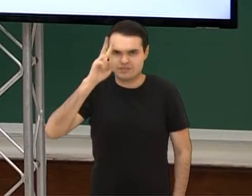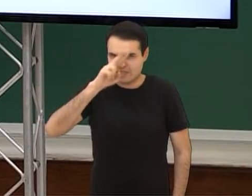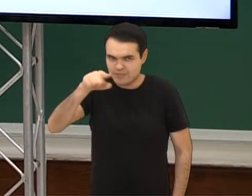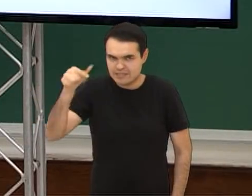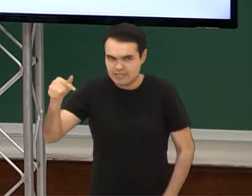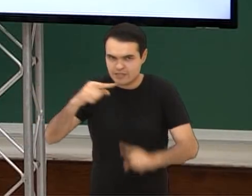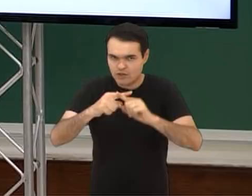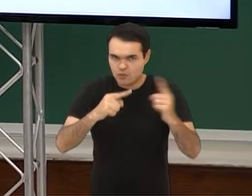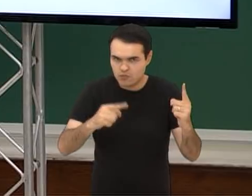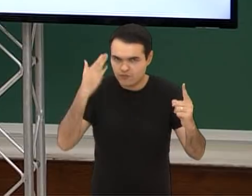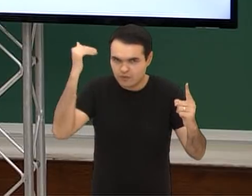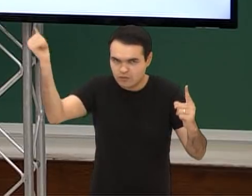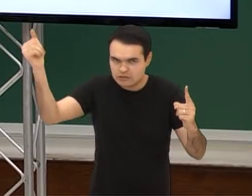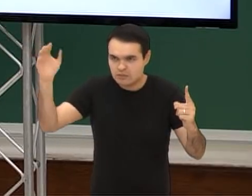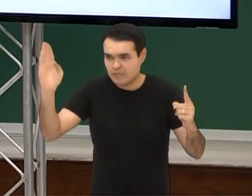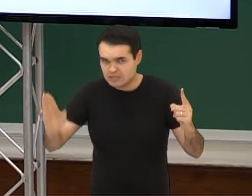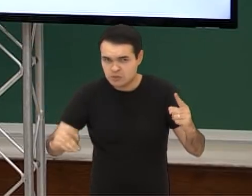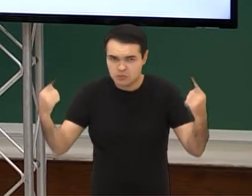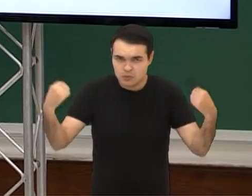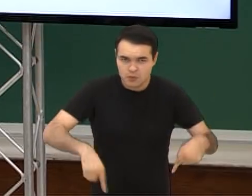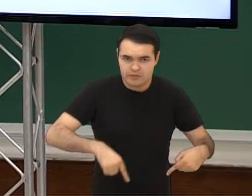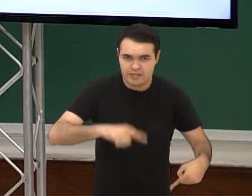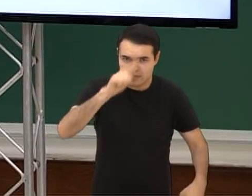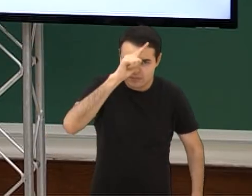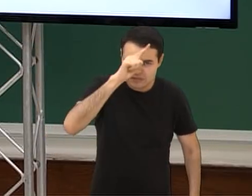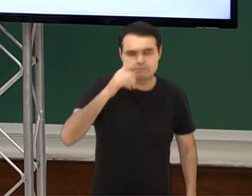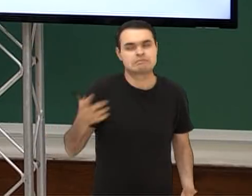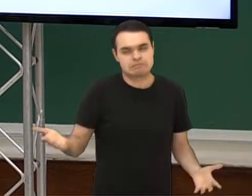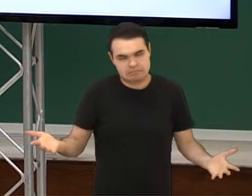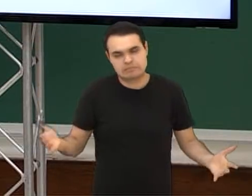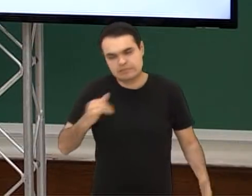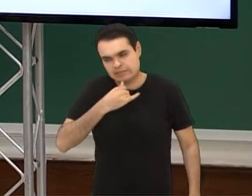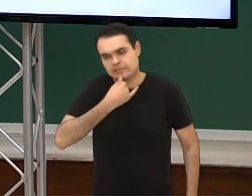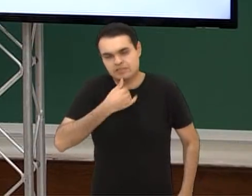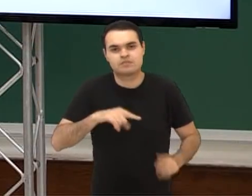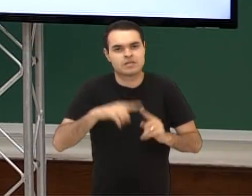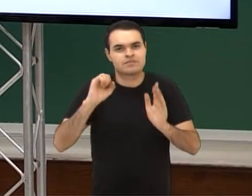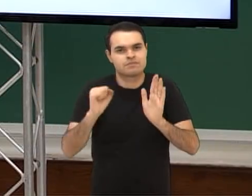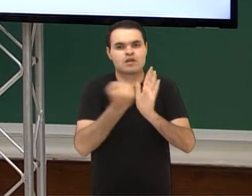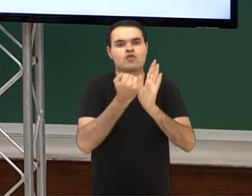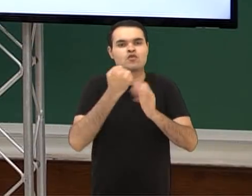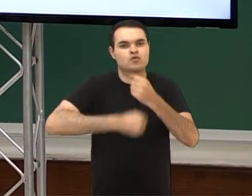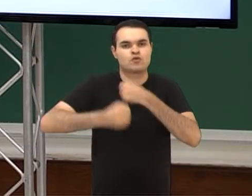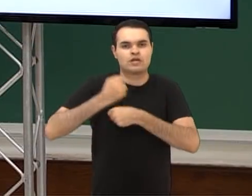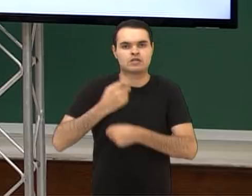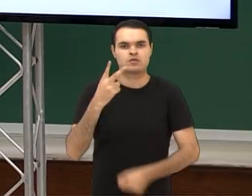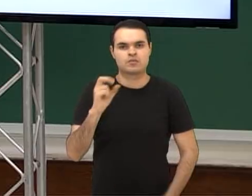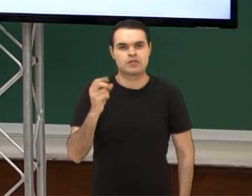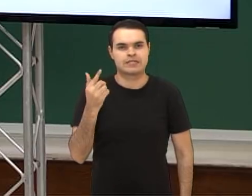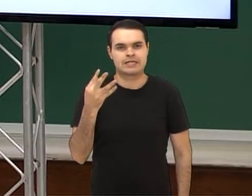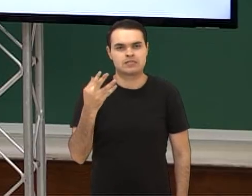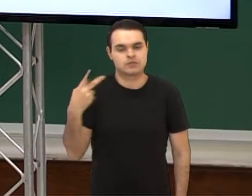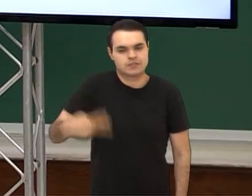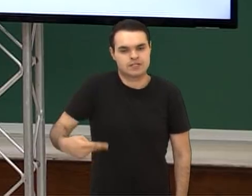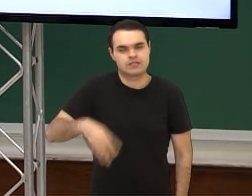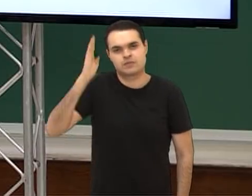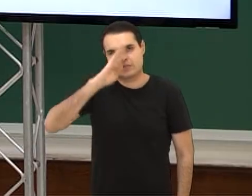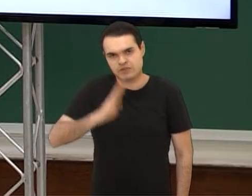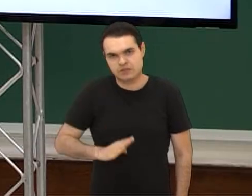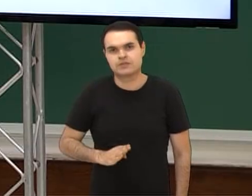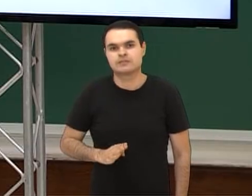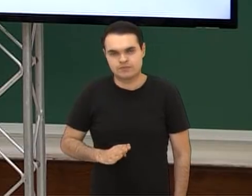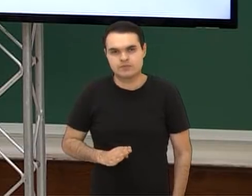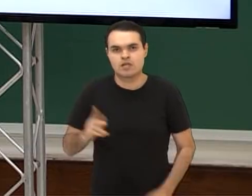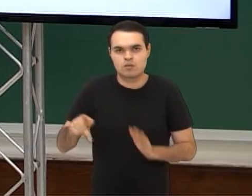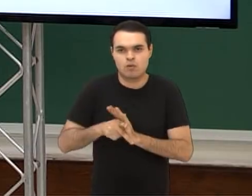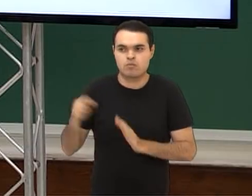Pois eu sei, é triste de lembrar, mas foi este evento que marca o ano de 2014 no Brasil. Brasil sede da Copa